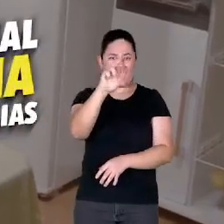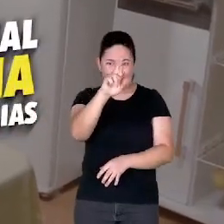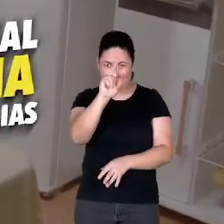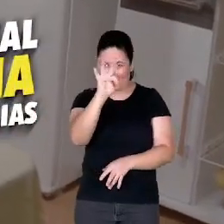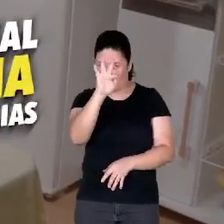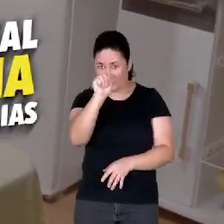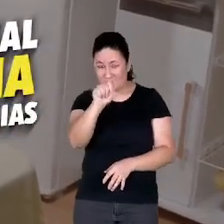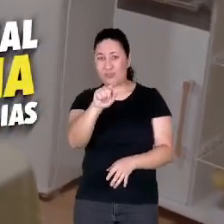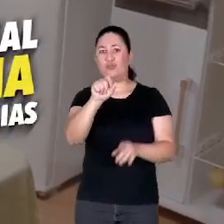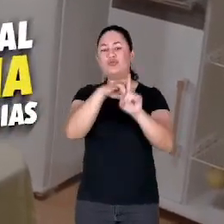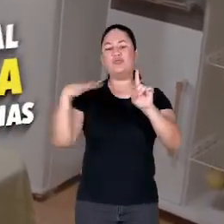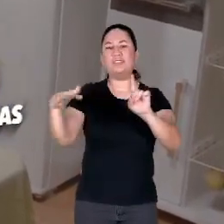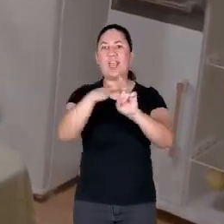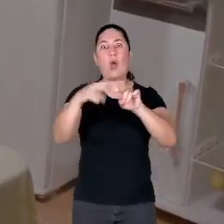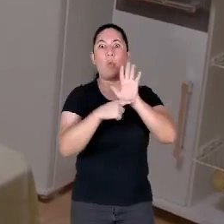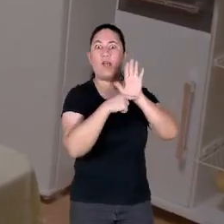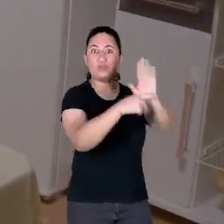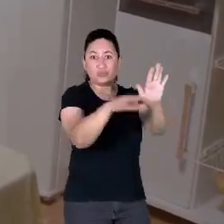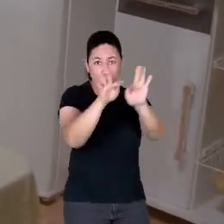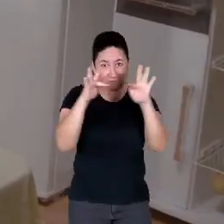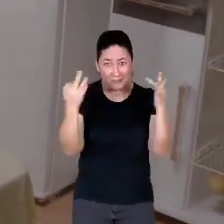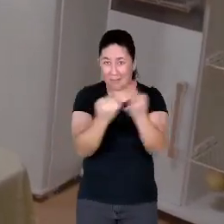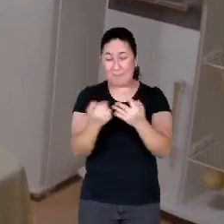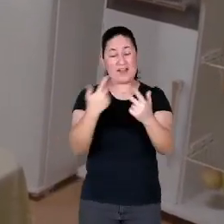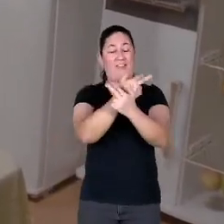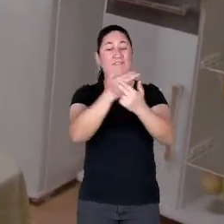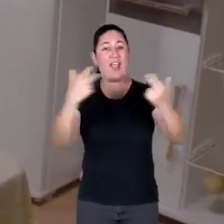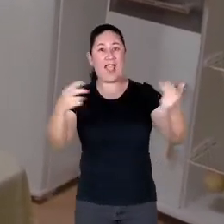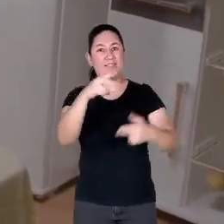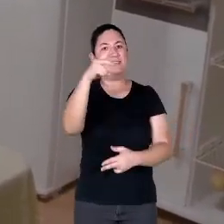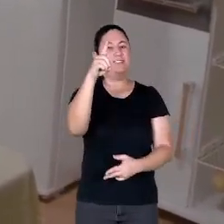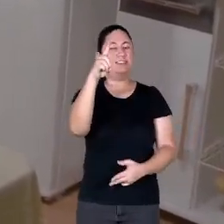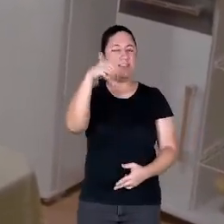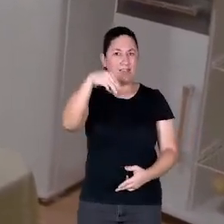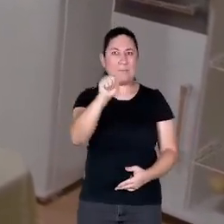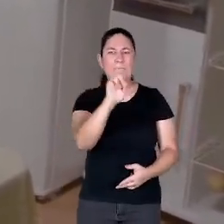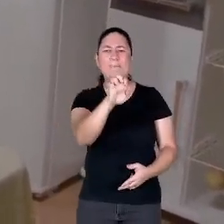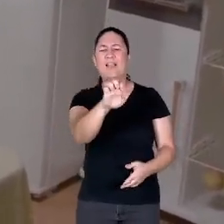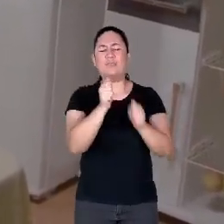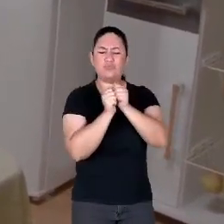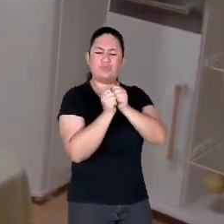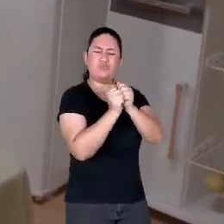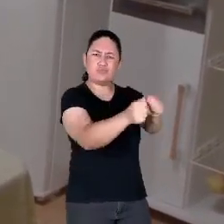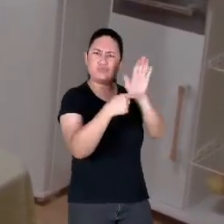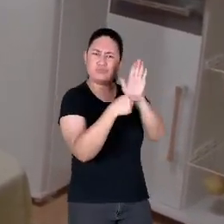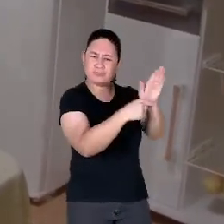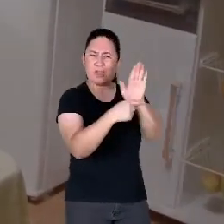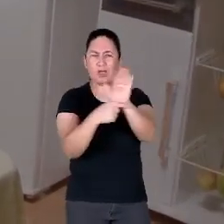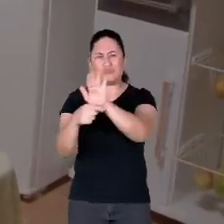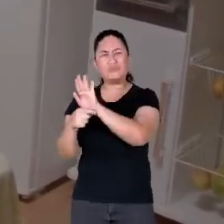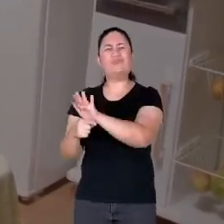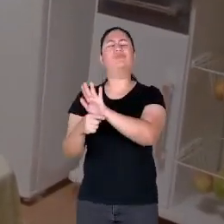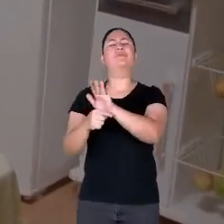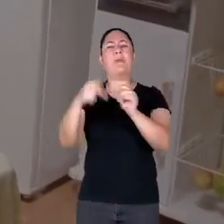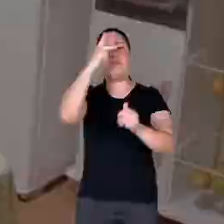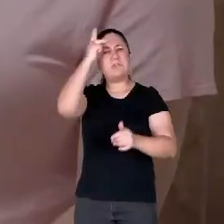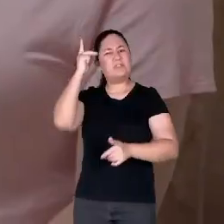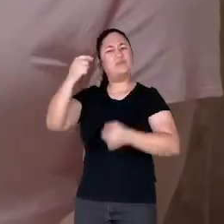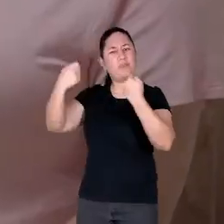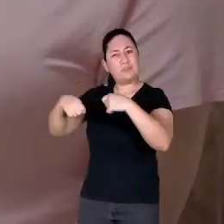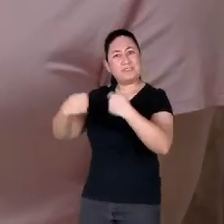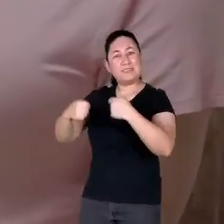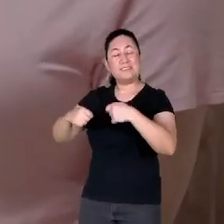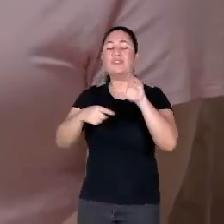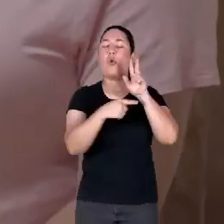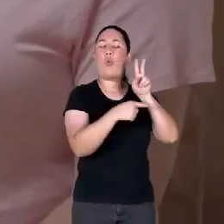beneficia diversas famílias. O DEMAI está lado a lado, auxiliando quem mais precisa e cuidando da vida de